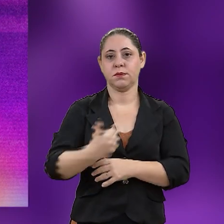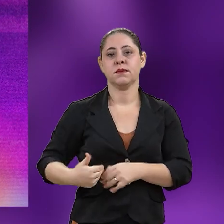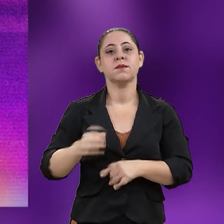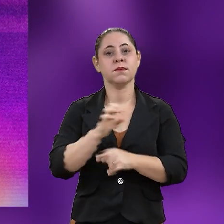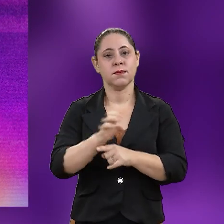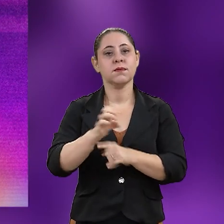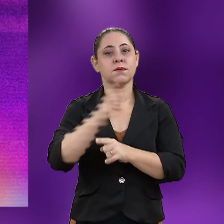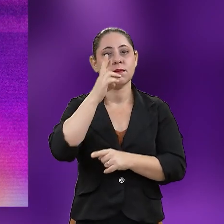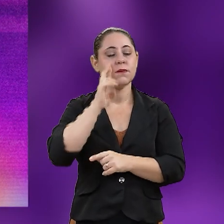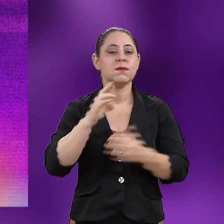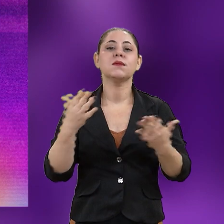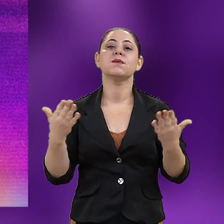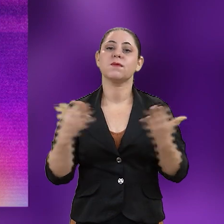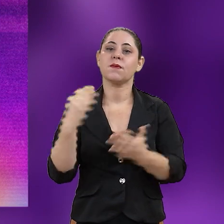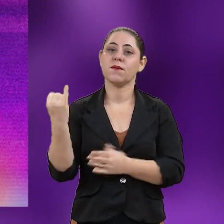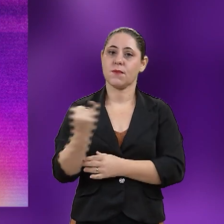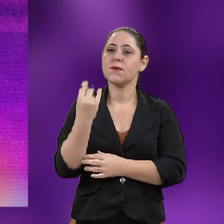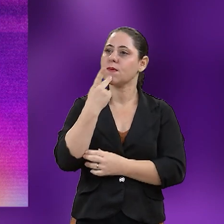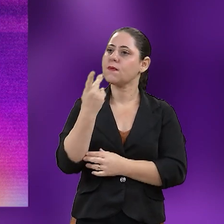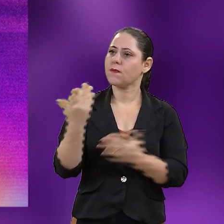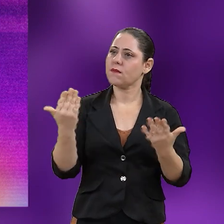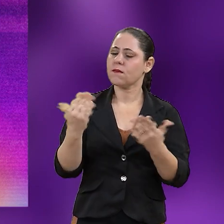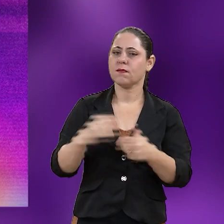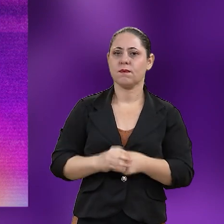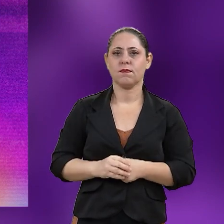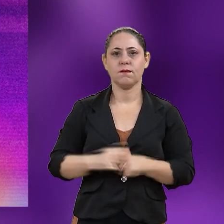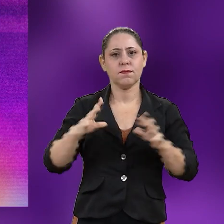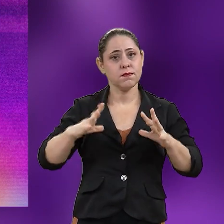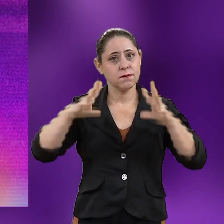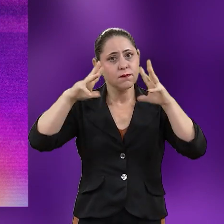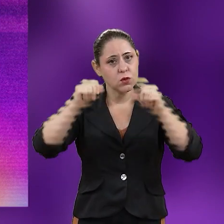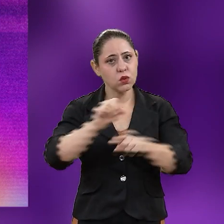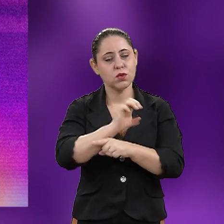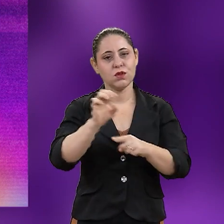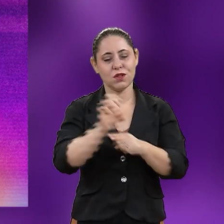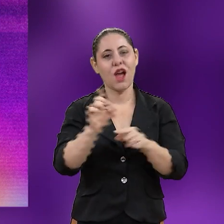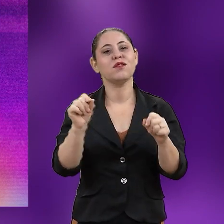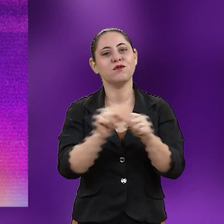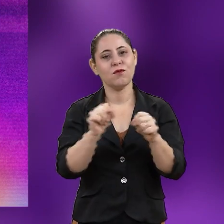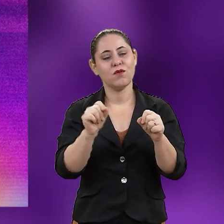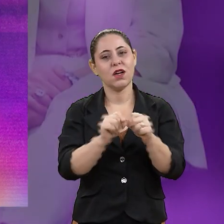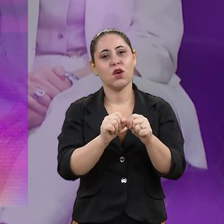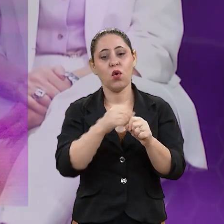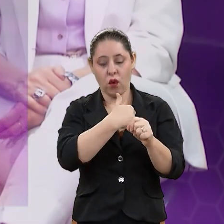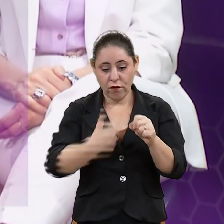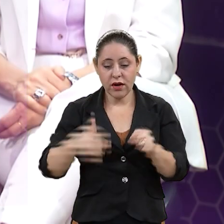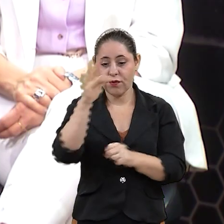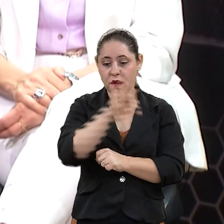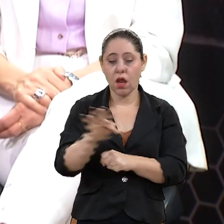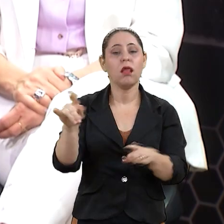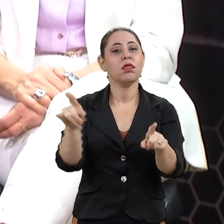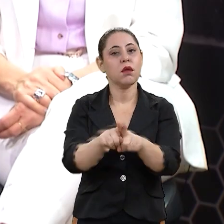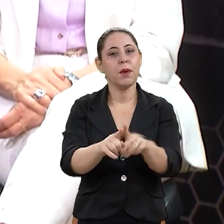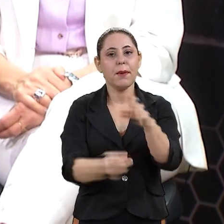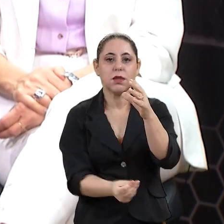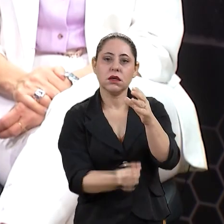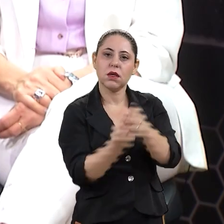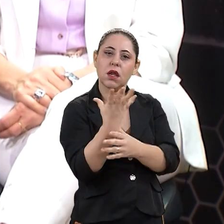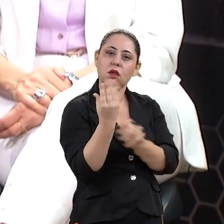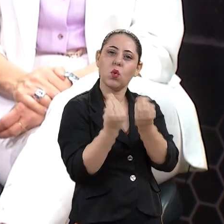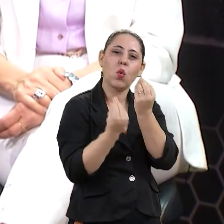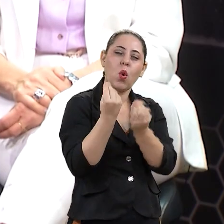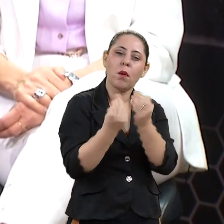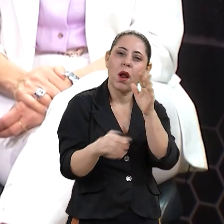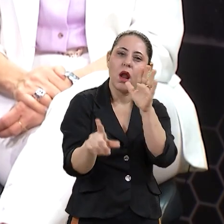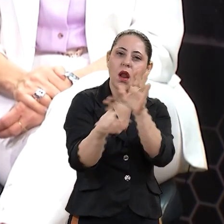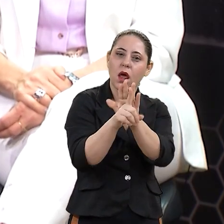hoje, é importante dizer isso, hoje todos os estados fazem o Agosto Lilás, inclusive o governo federal, mas ele foi criado através de uma lei em 2016